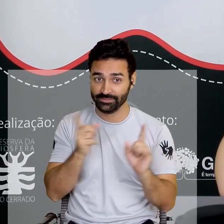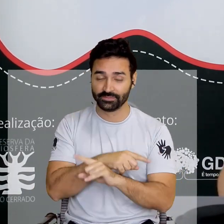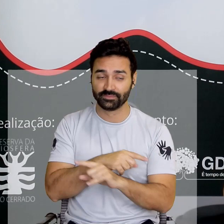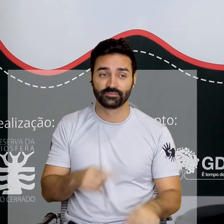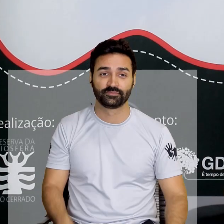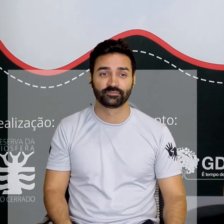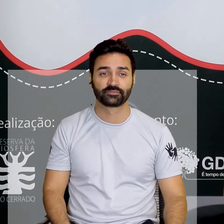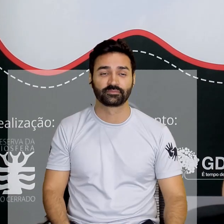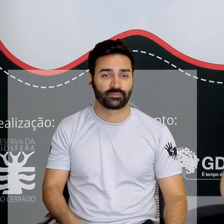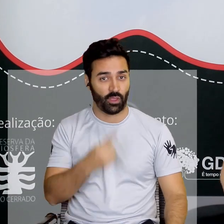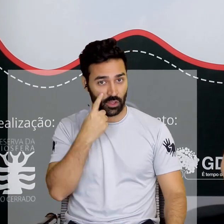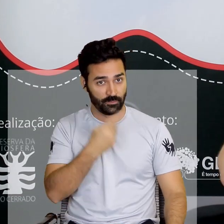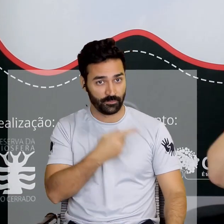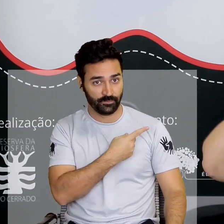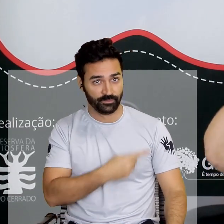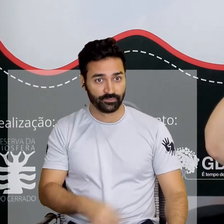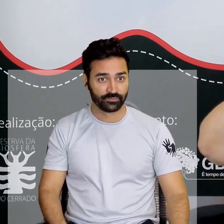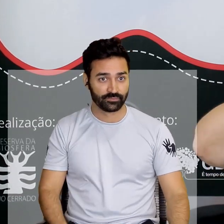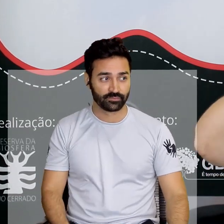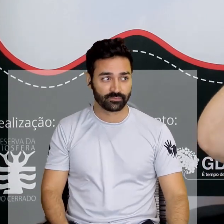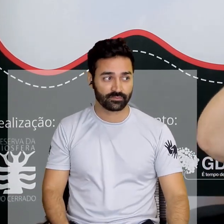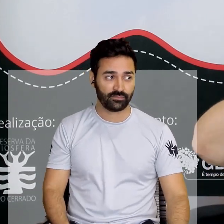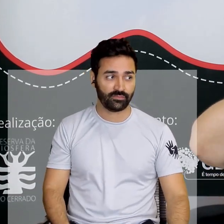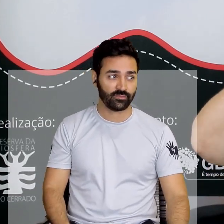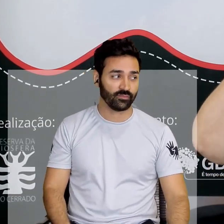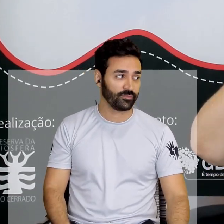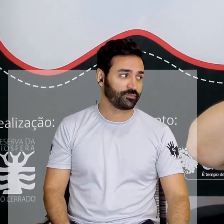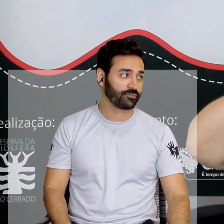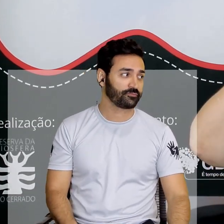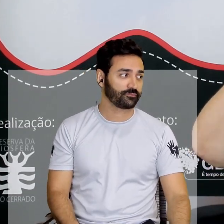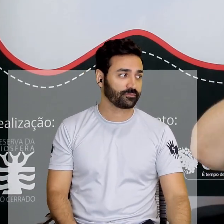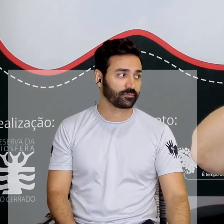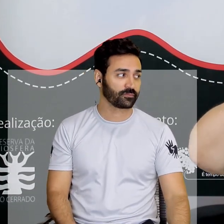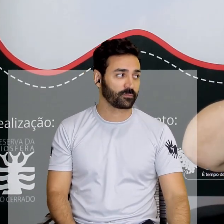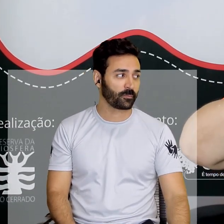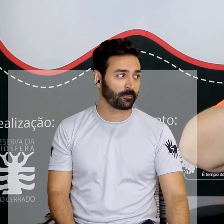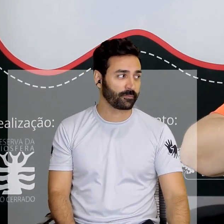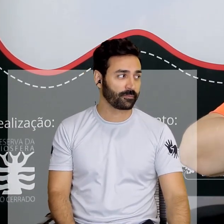Então, é assim, ó. Sinais.